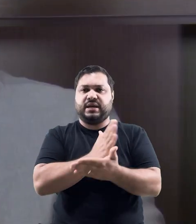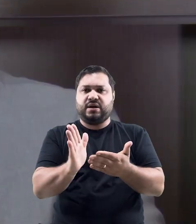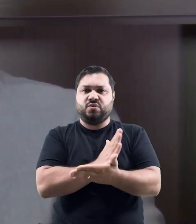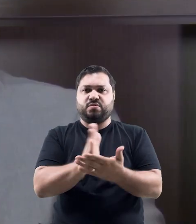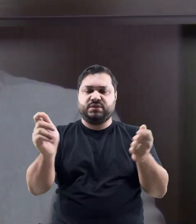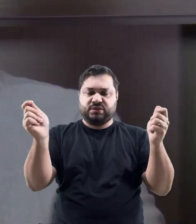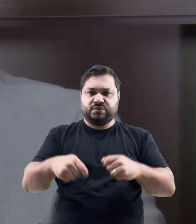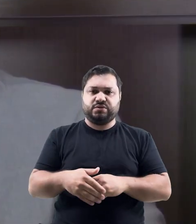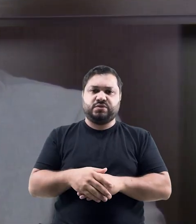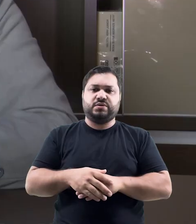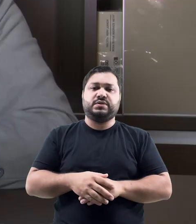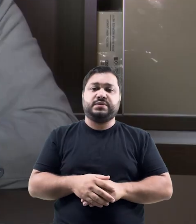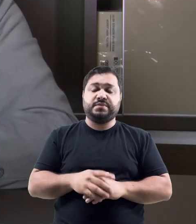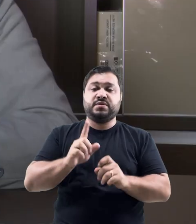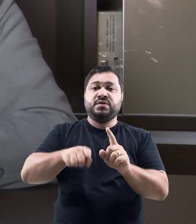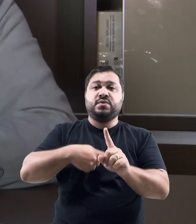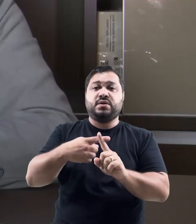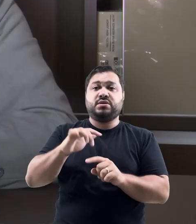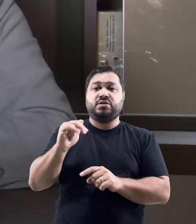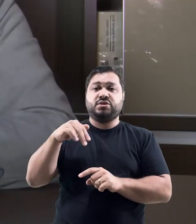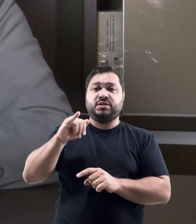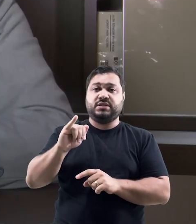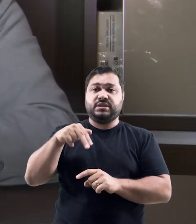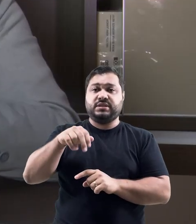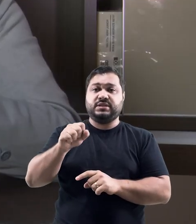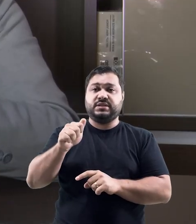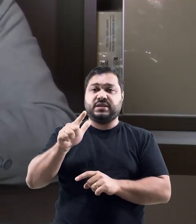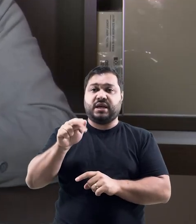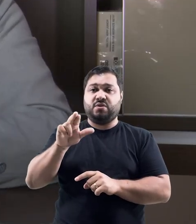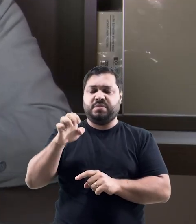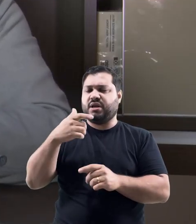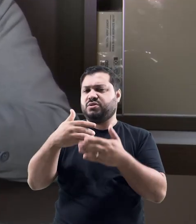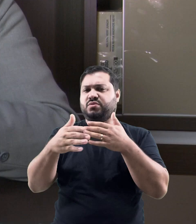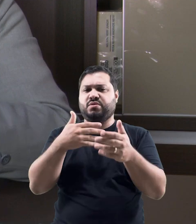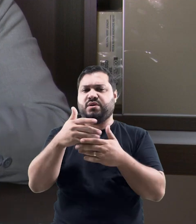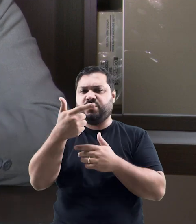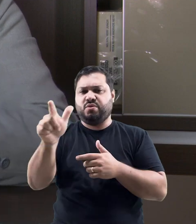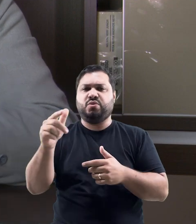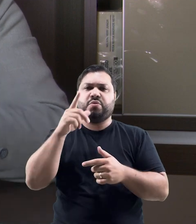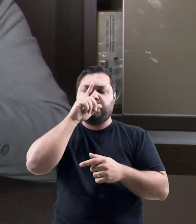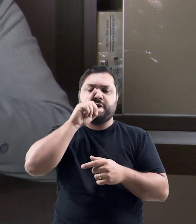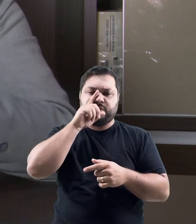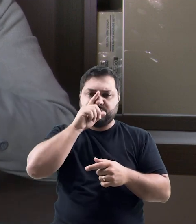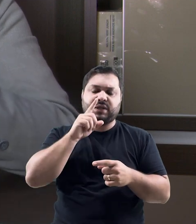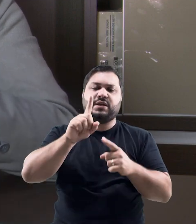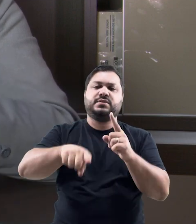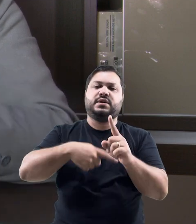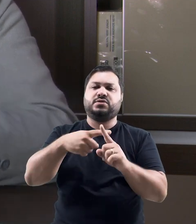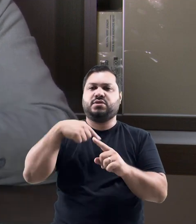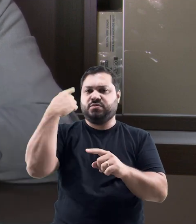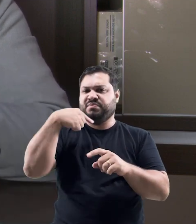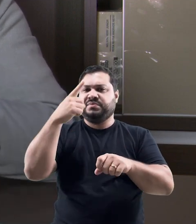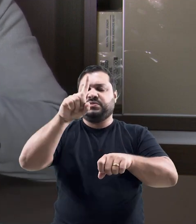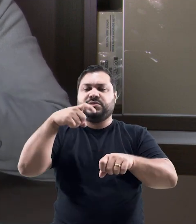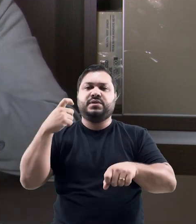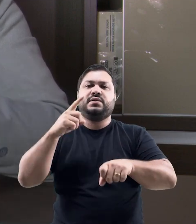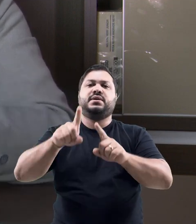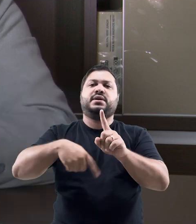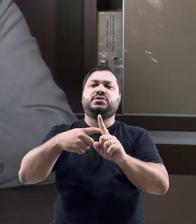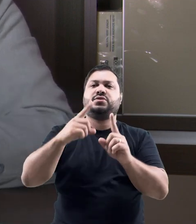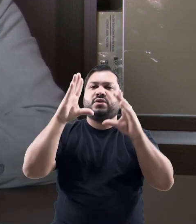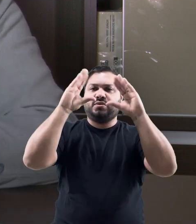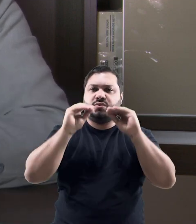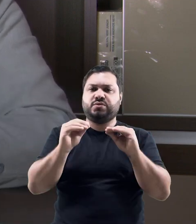dessas condições. O adicional de insalubridade, como qualquer outro adicional, como periculosidade, adicional de horas extras,